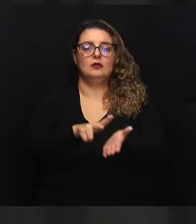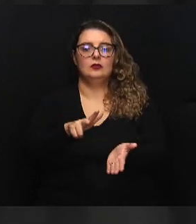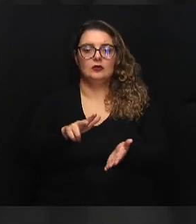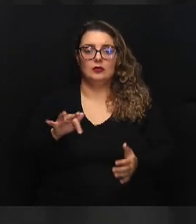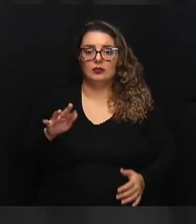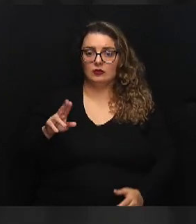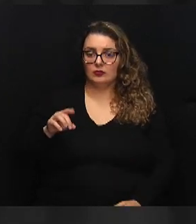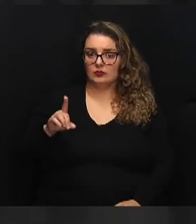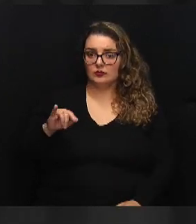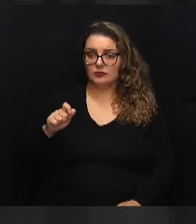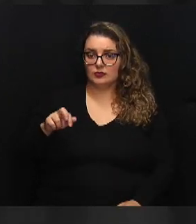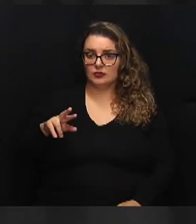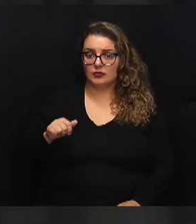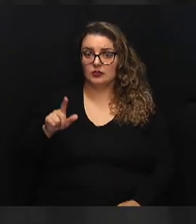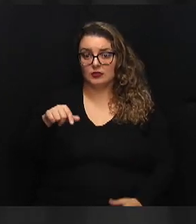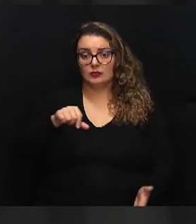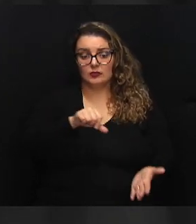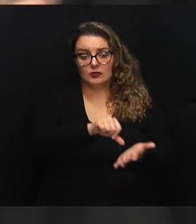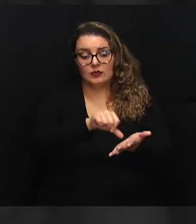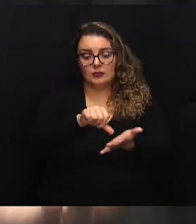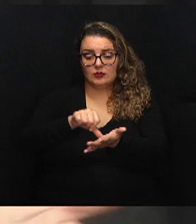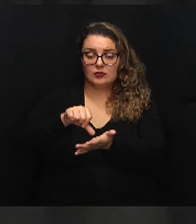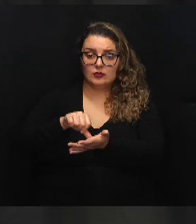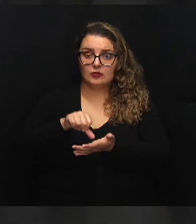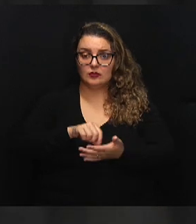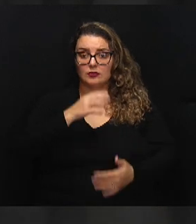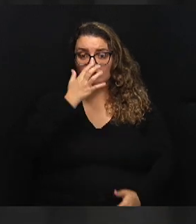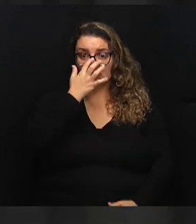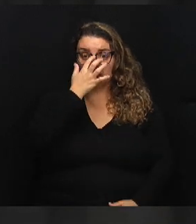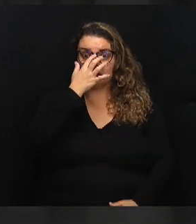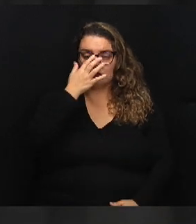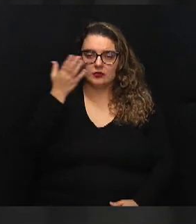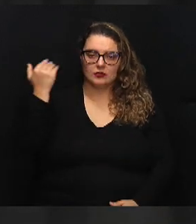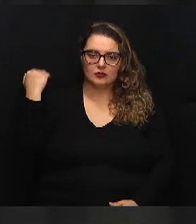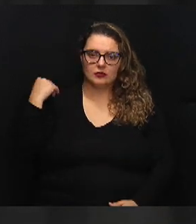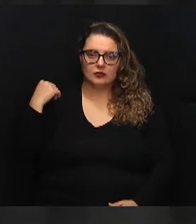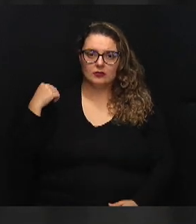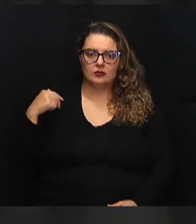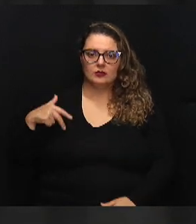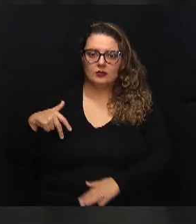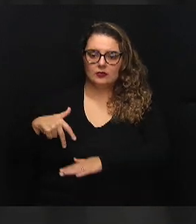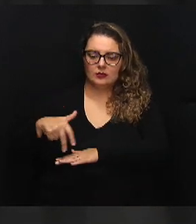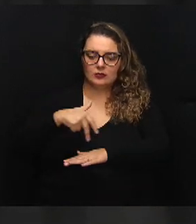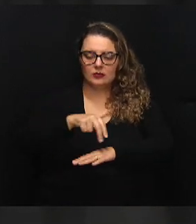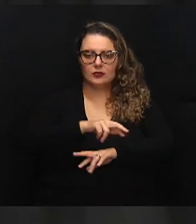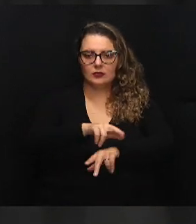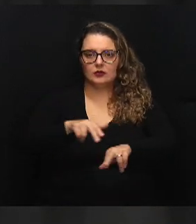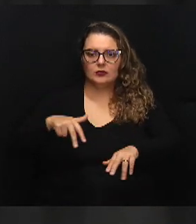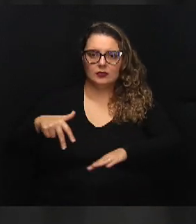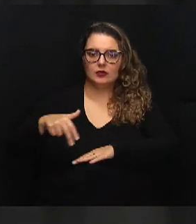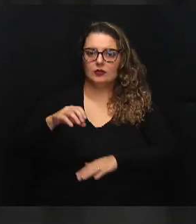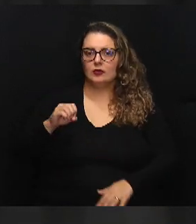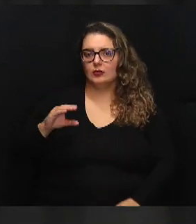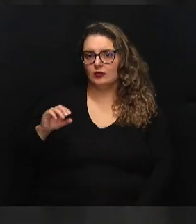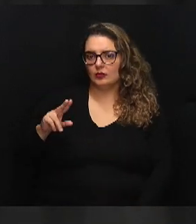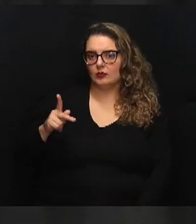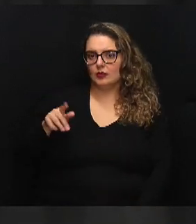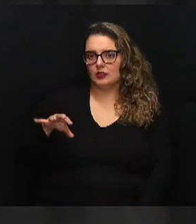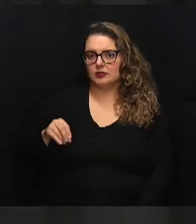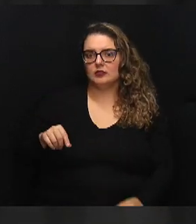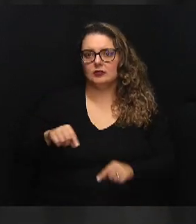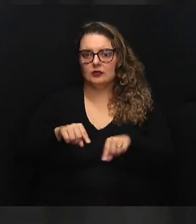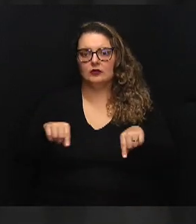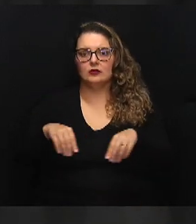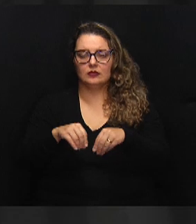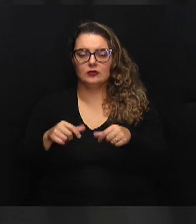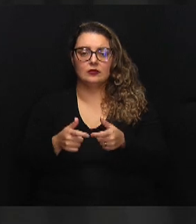fundiária, que são os núcleos que foram, na época, ocupados, né? Foram várias ocupações, que é terrenos, a